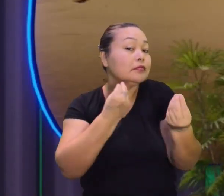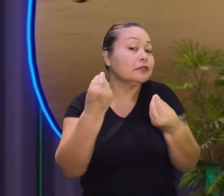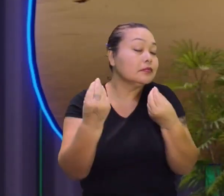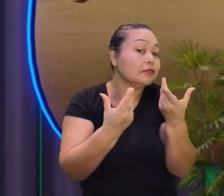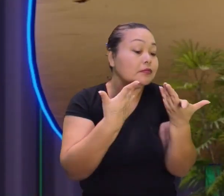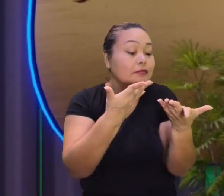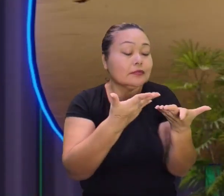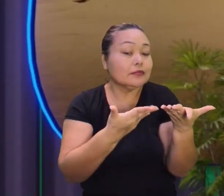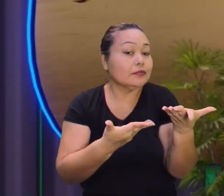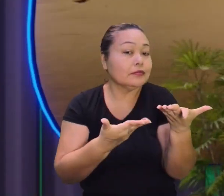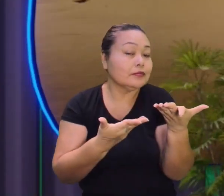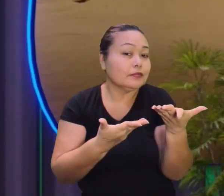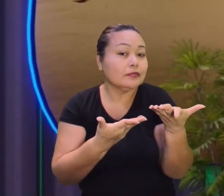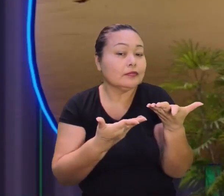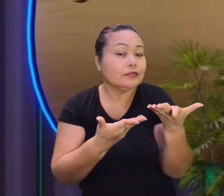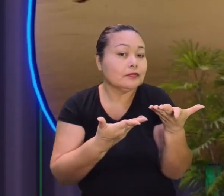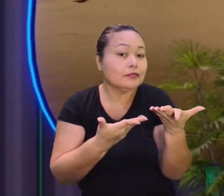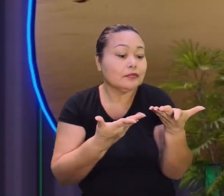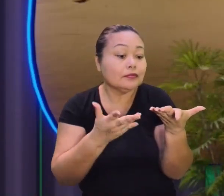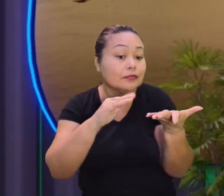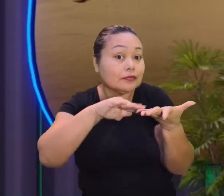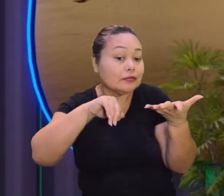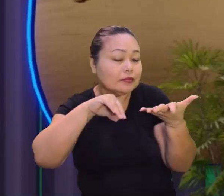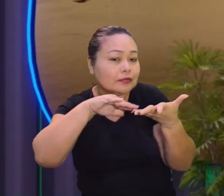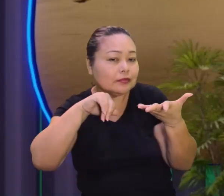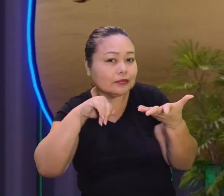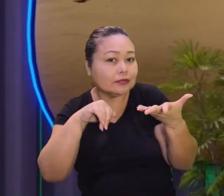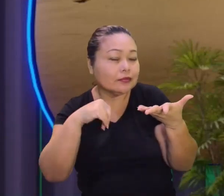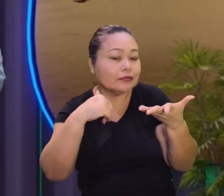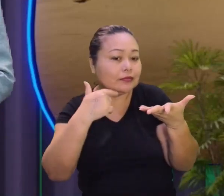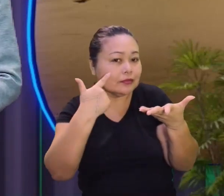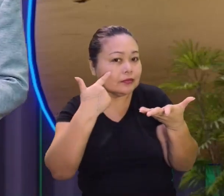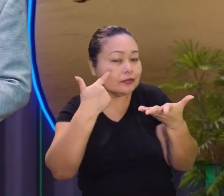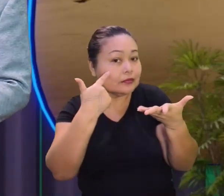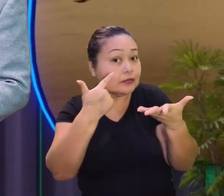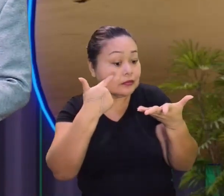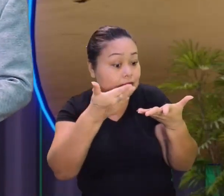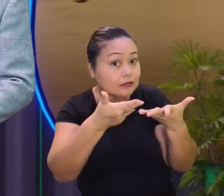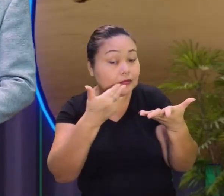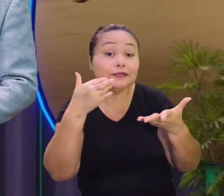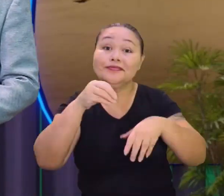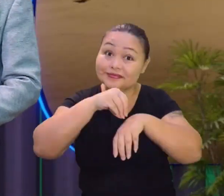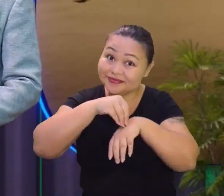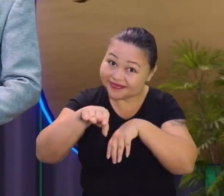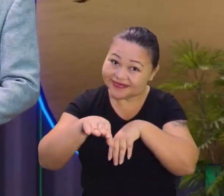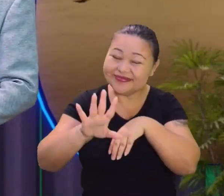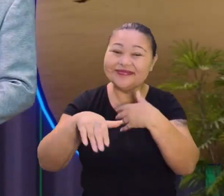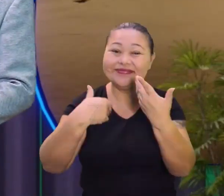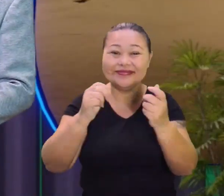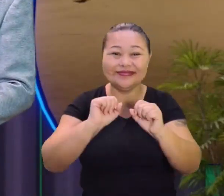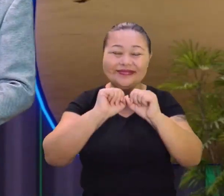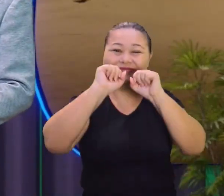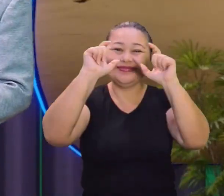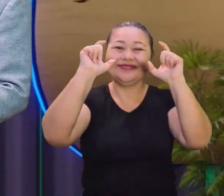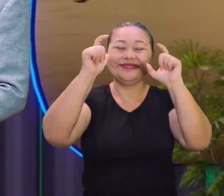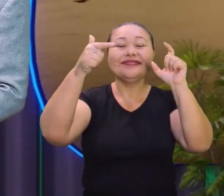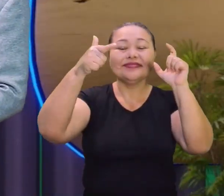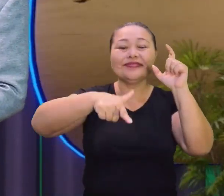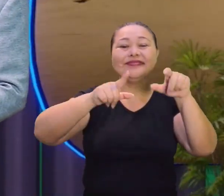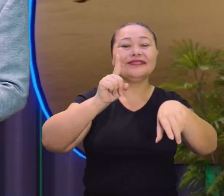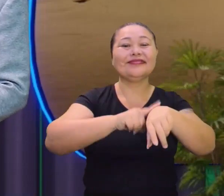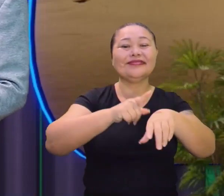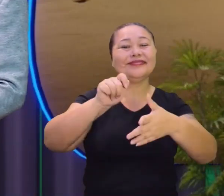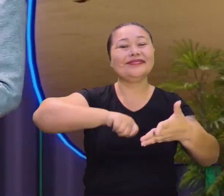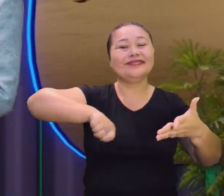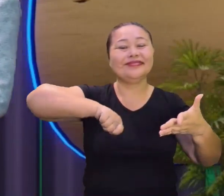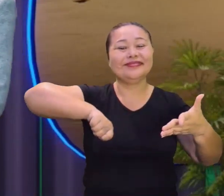você pode também eliminar uma questão. Então, fica a dica. E fique ligado mais neste